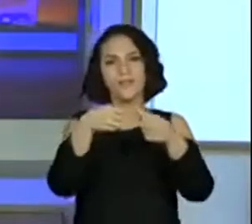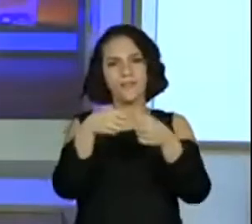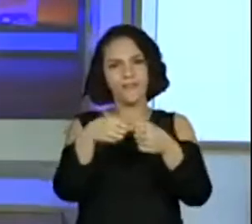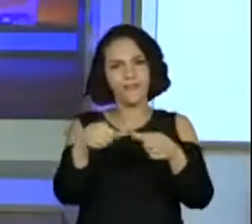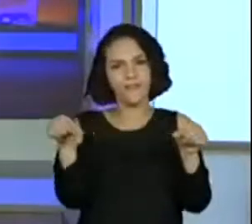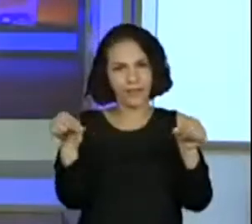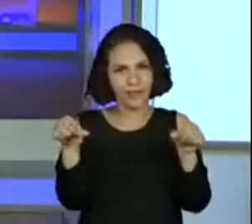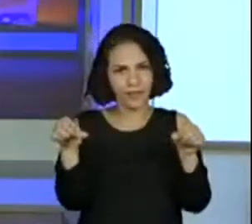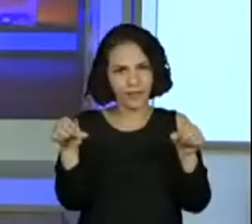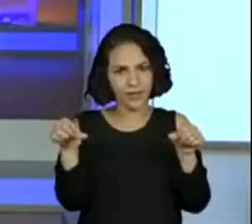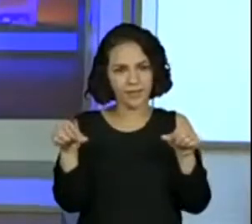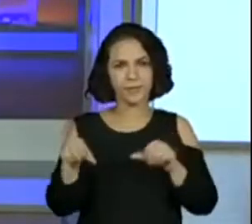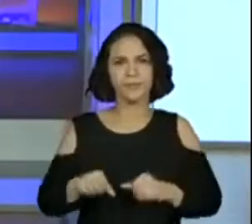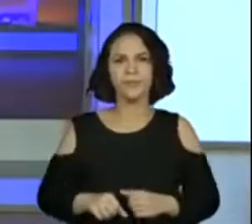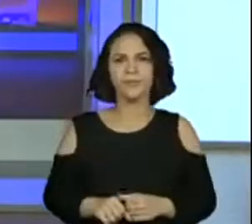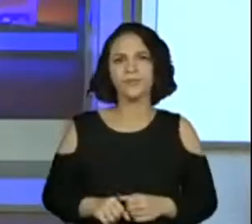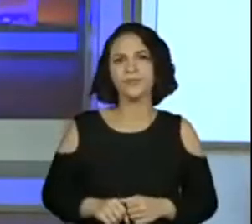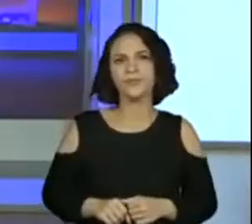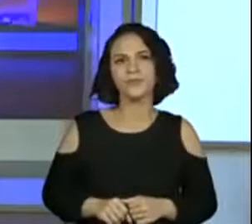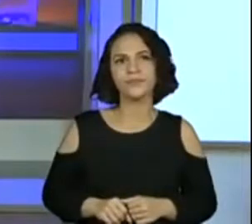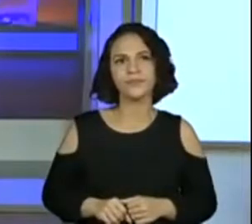fita adesiva.